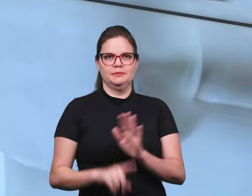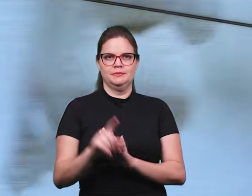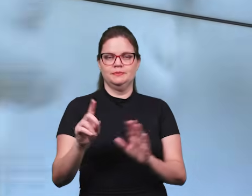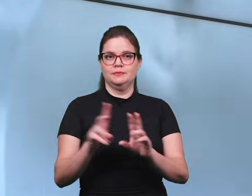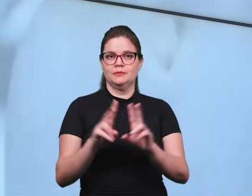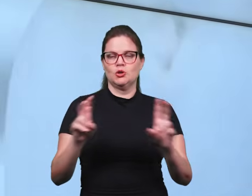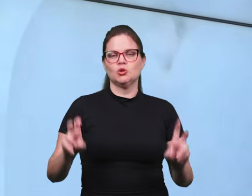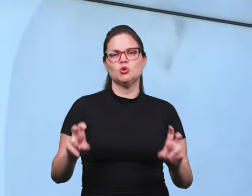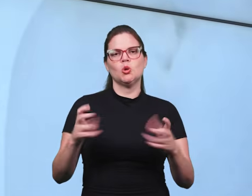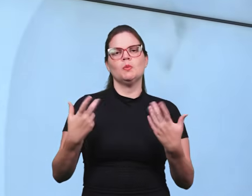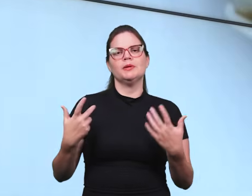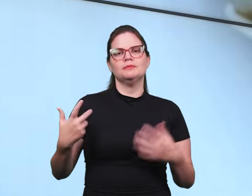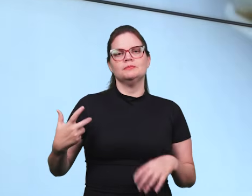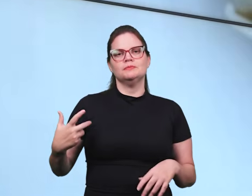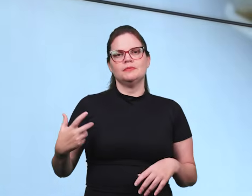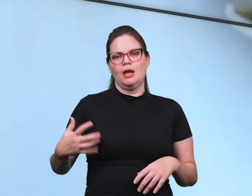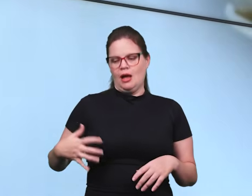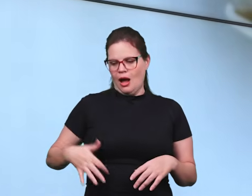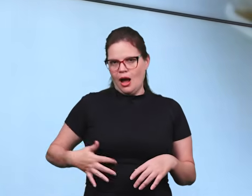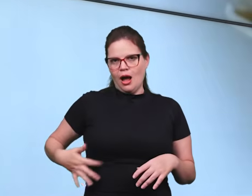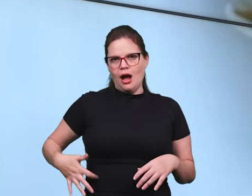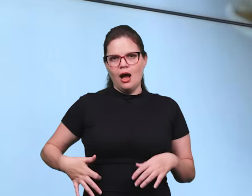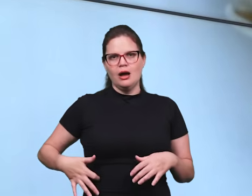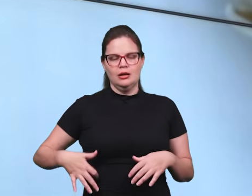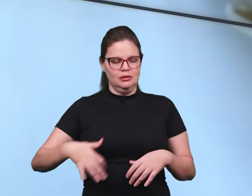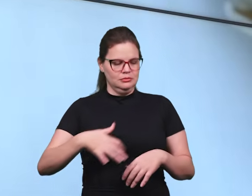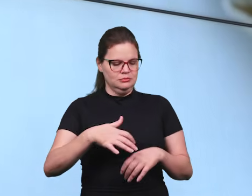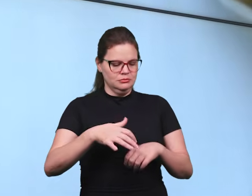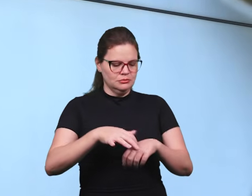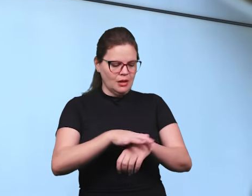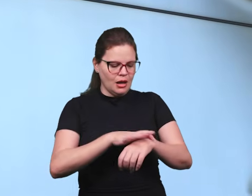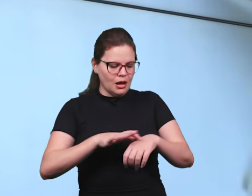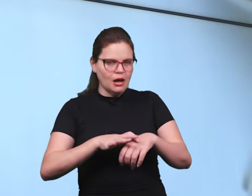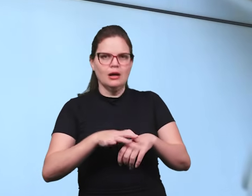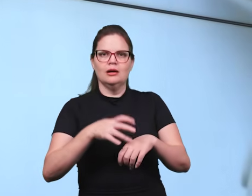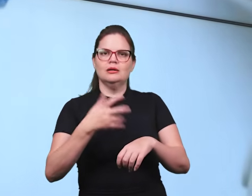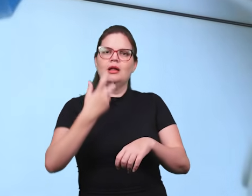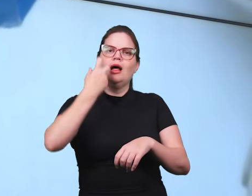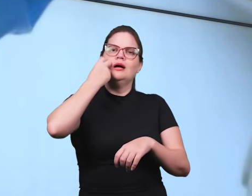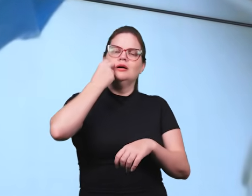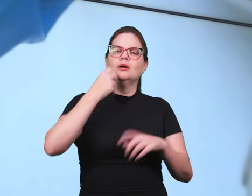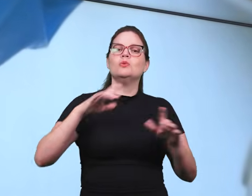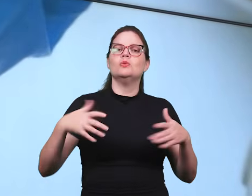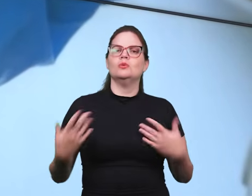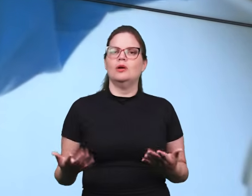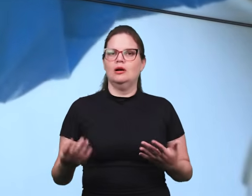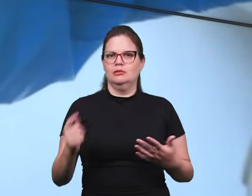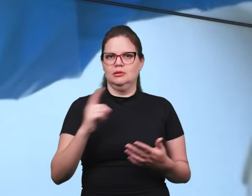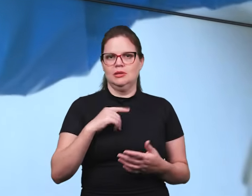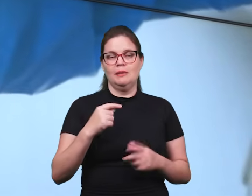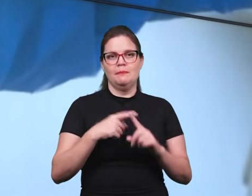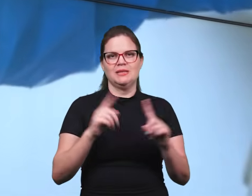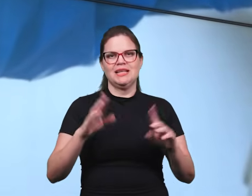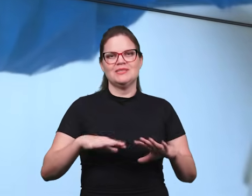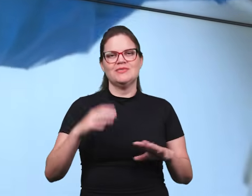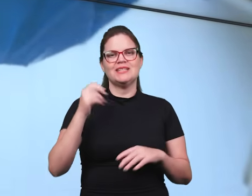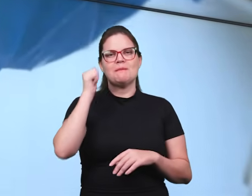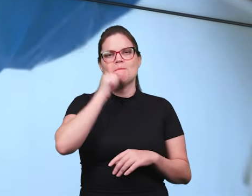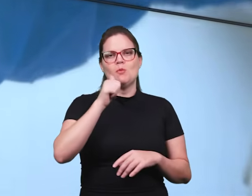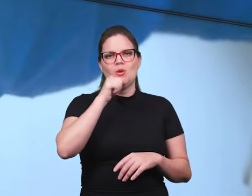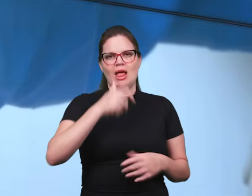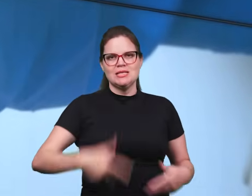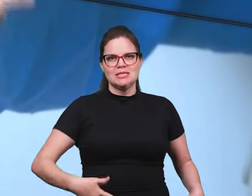falar a respeito de anestesias regionais, uma coisa que muita gente tem dúvida e que é muito comum, principalmente na mulher